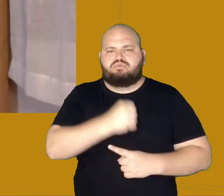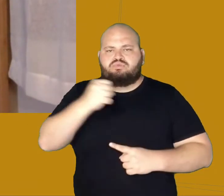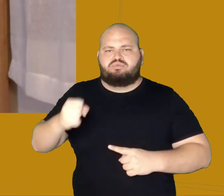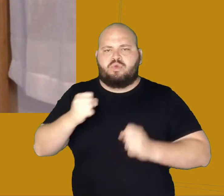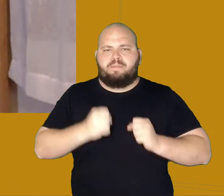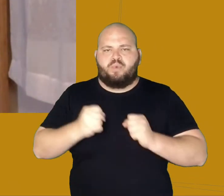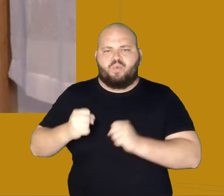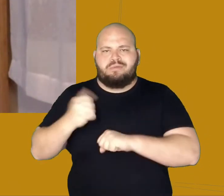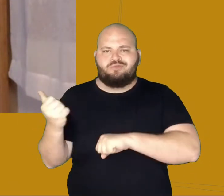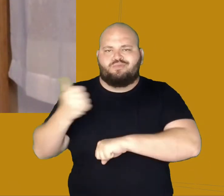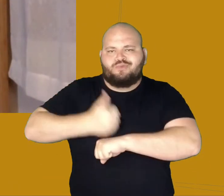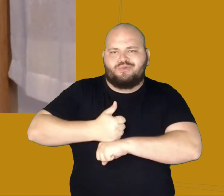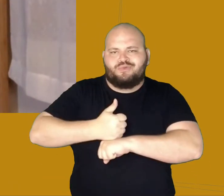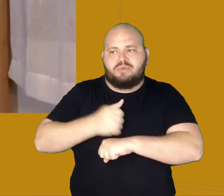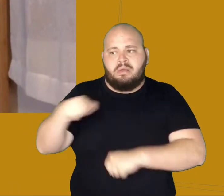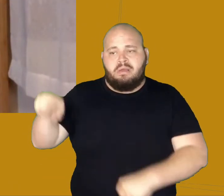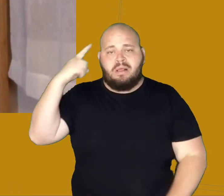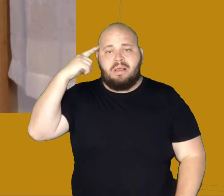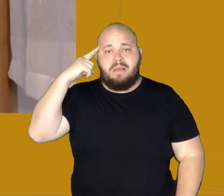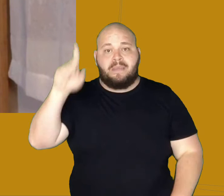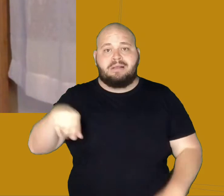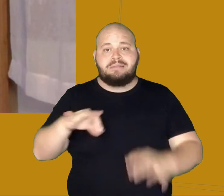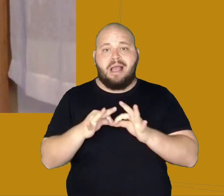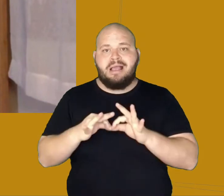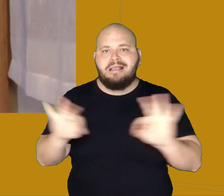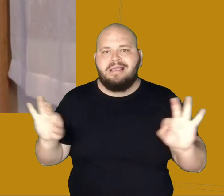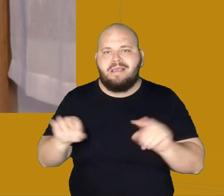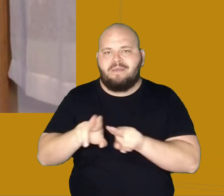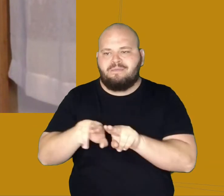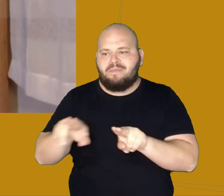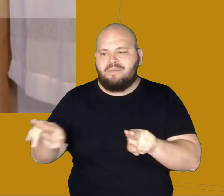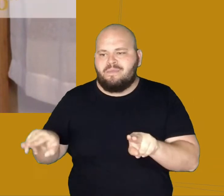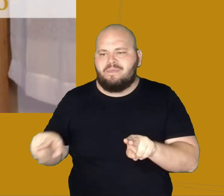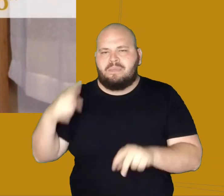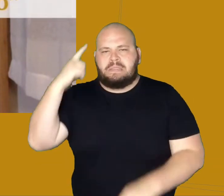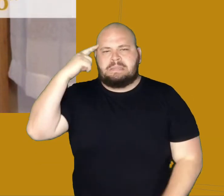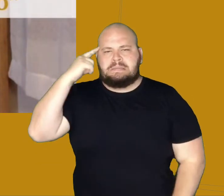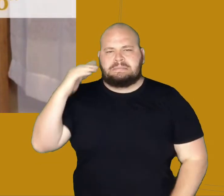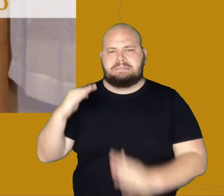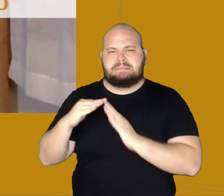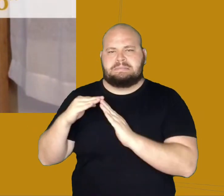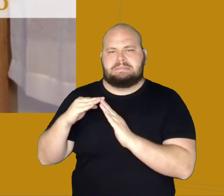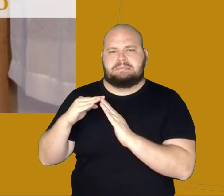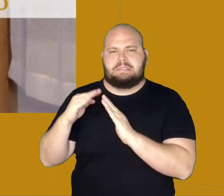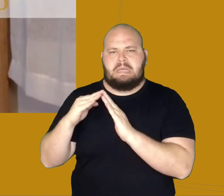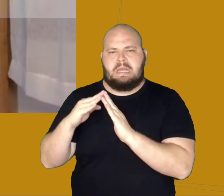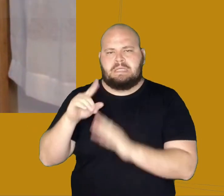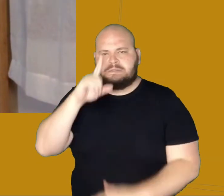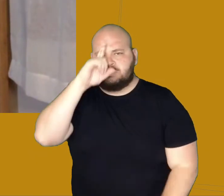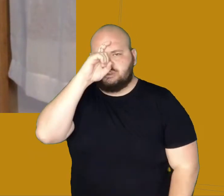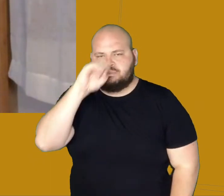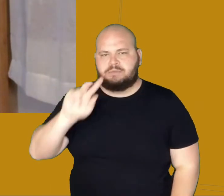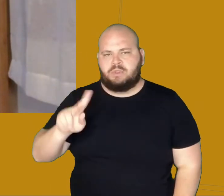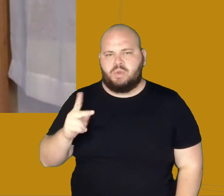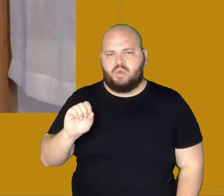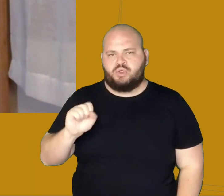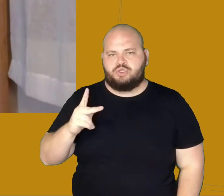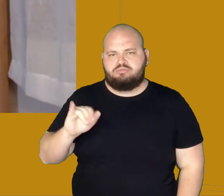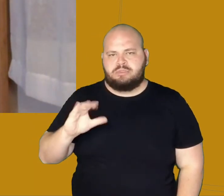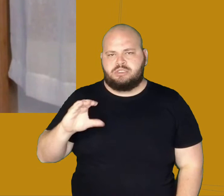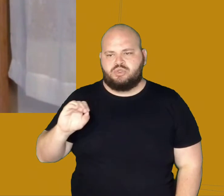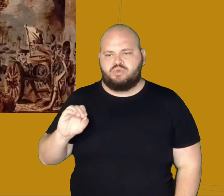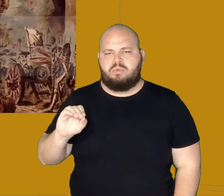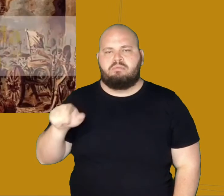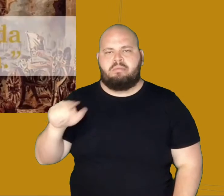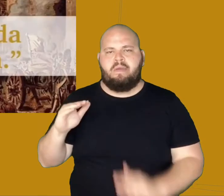poder. Todos imaginam que ele vai libertar os internos, acabar com o despotismo científico do médico e colocar abaixo a